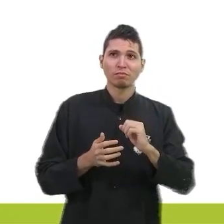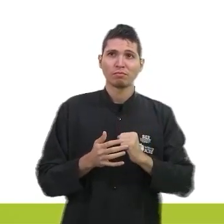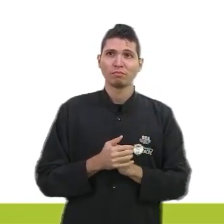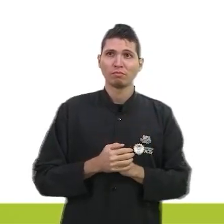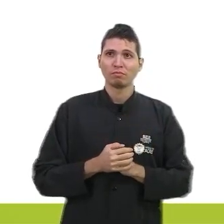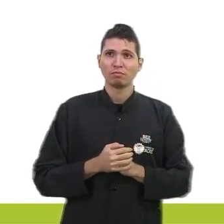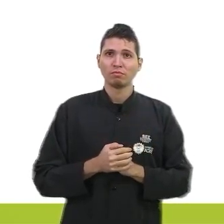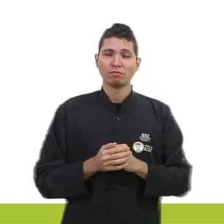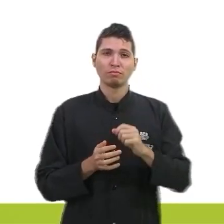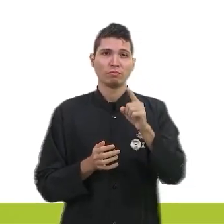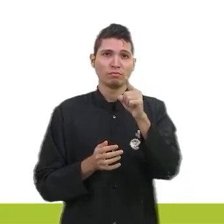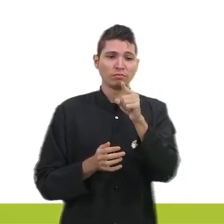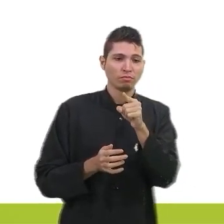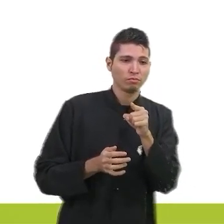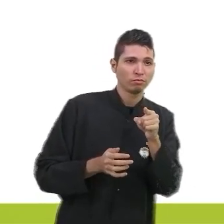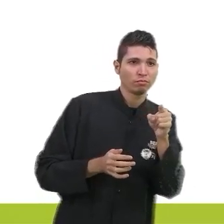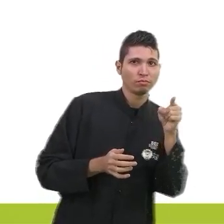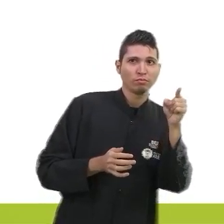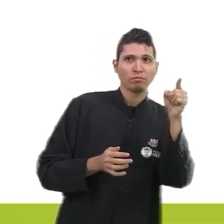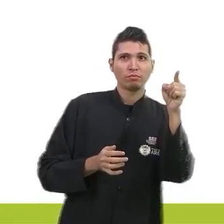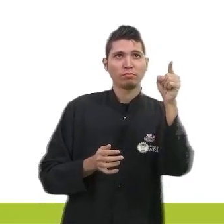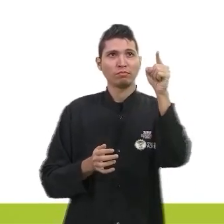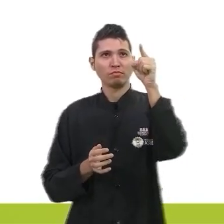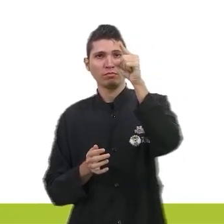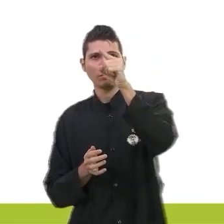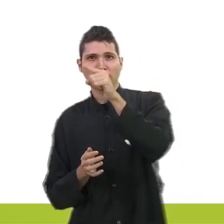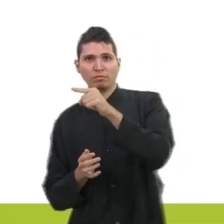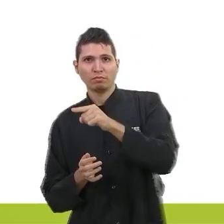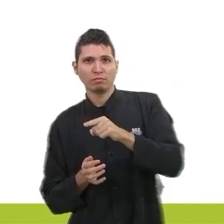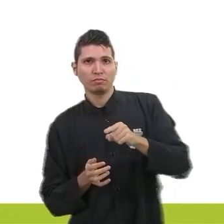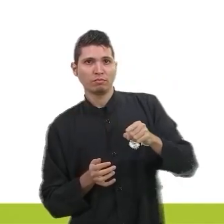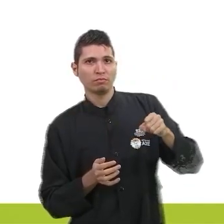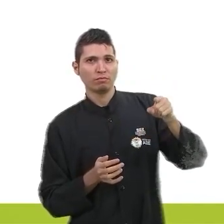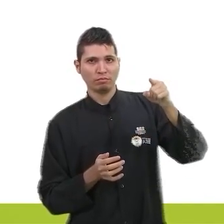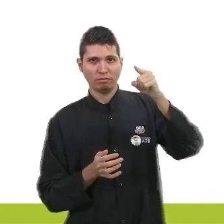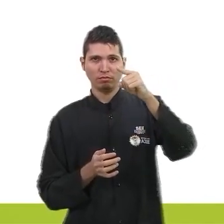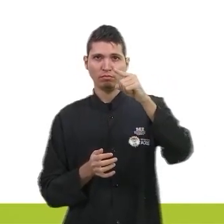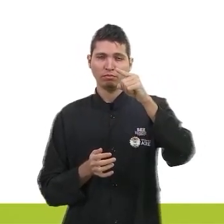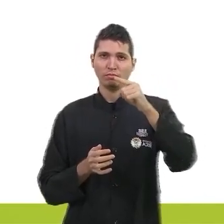no sentido horário, então, nessa direção,